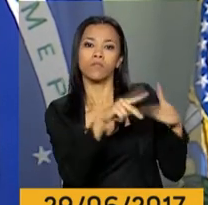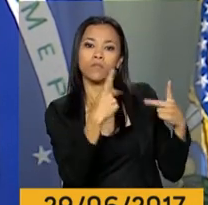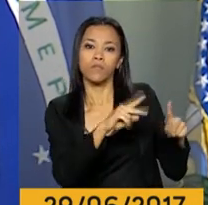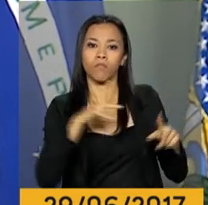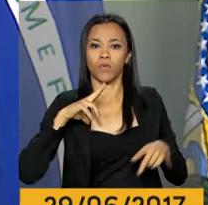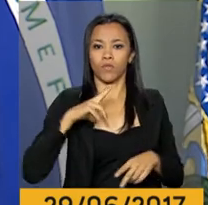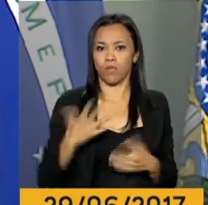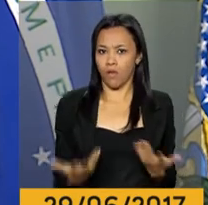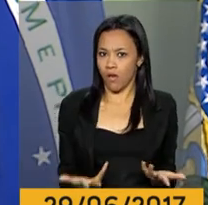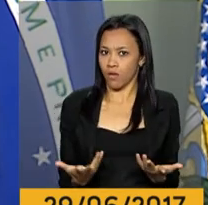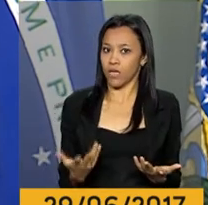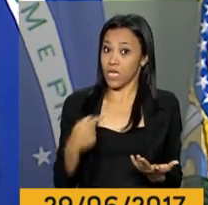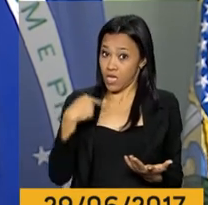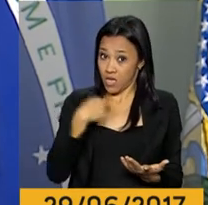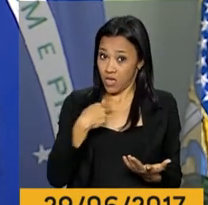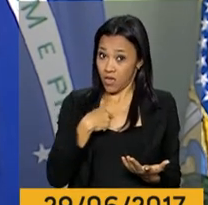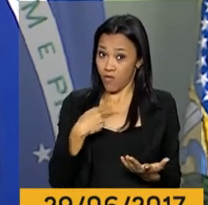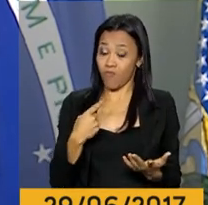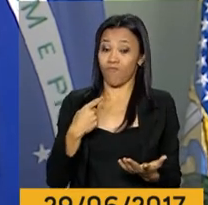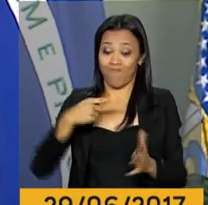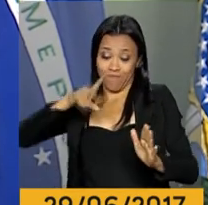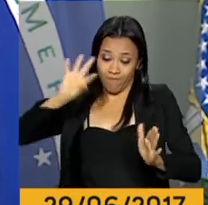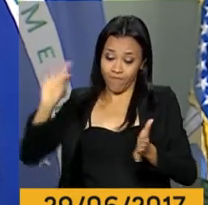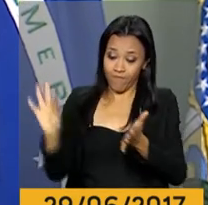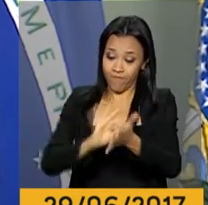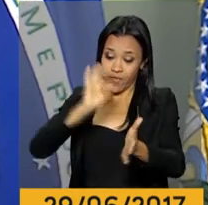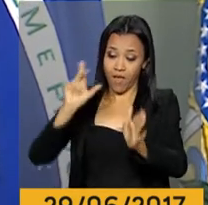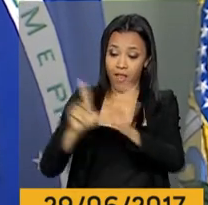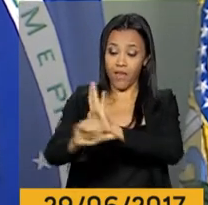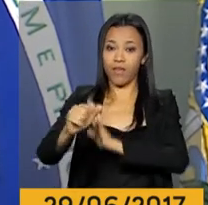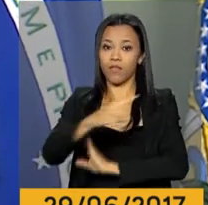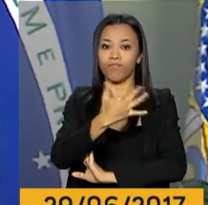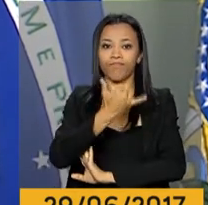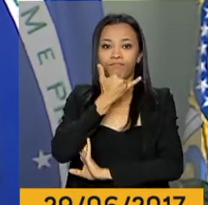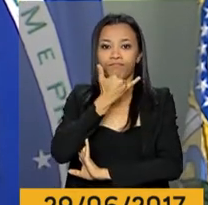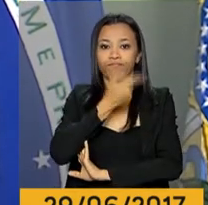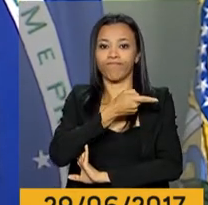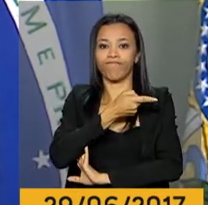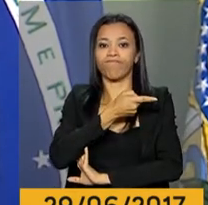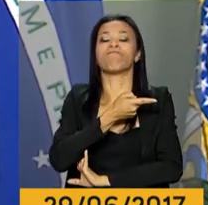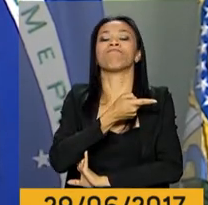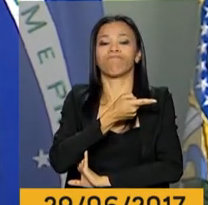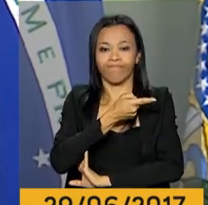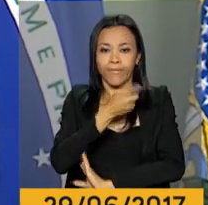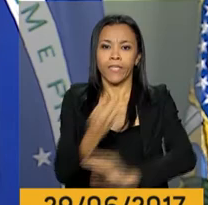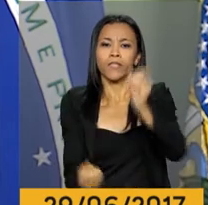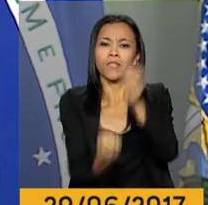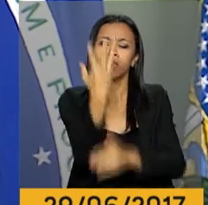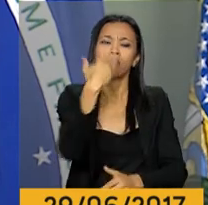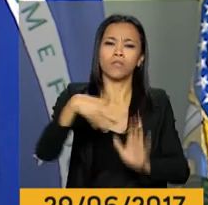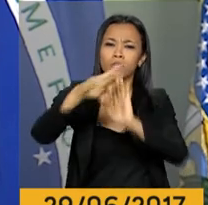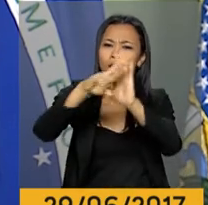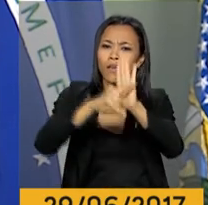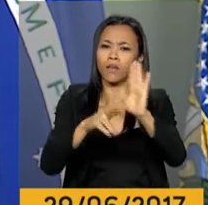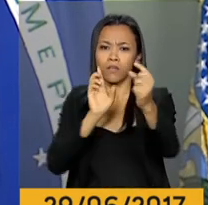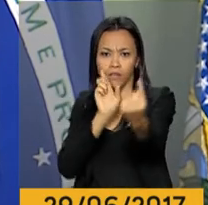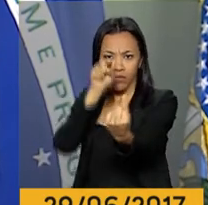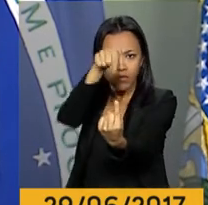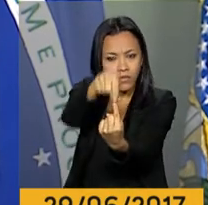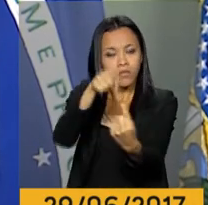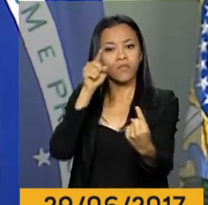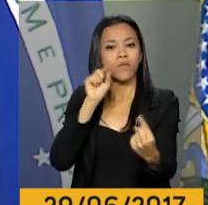exatamente o apoio imprescindível do congresso nacional que nós criamos critérios mais objetivos para a